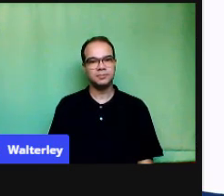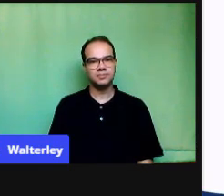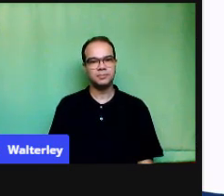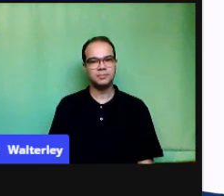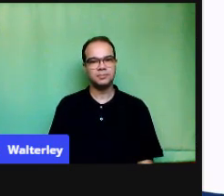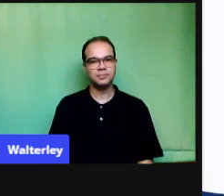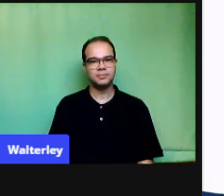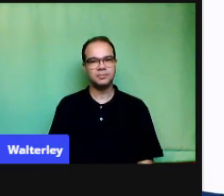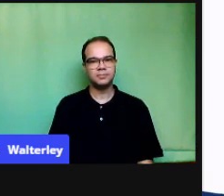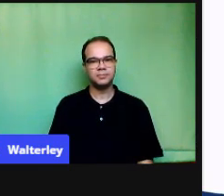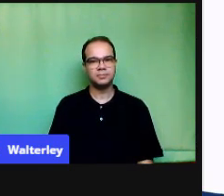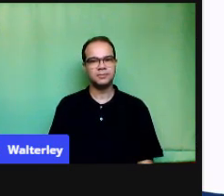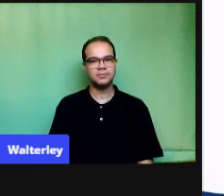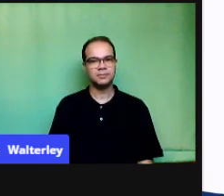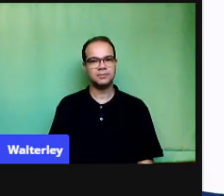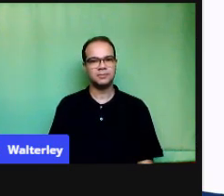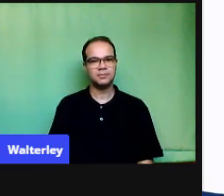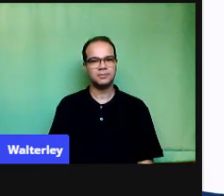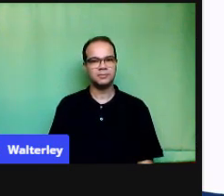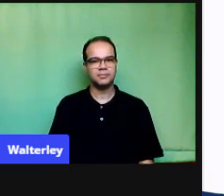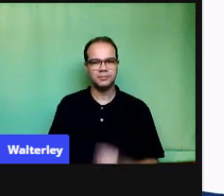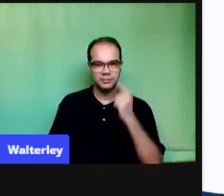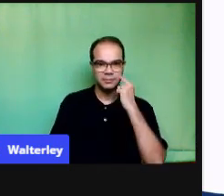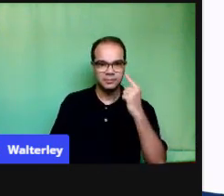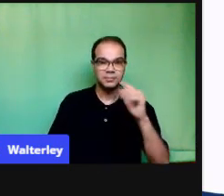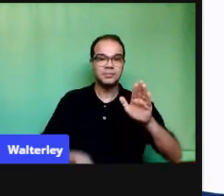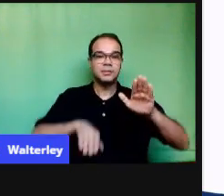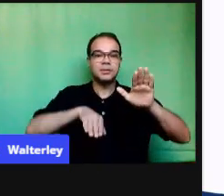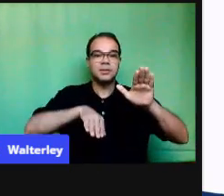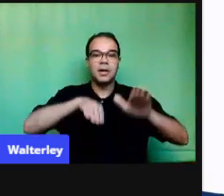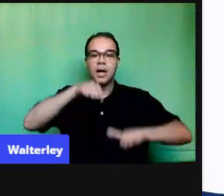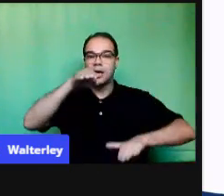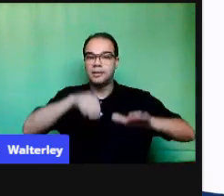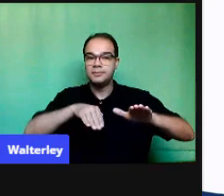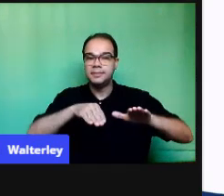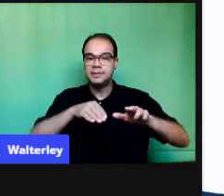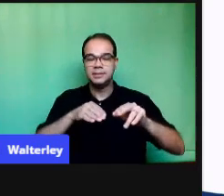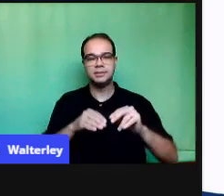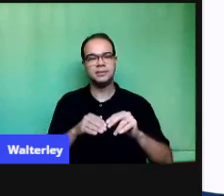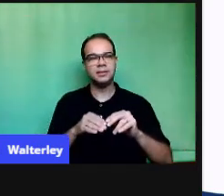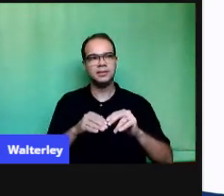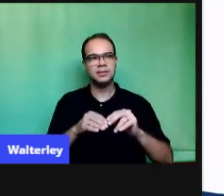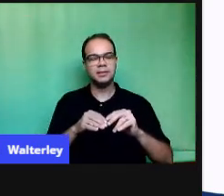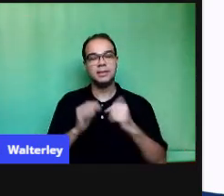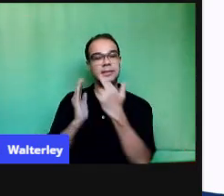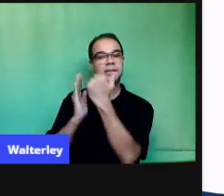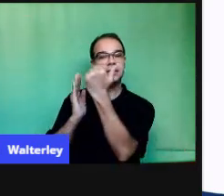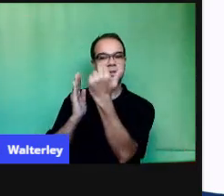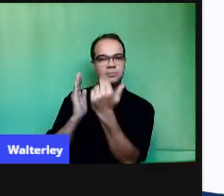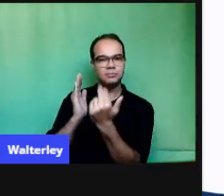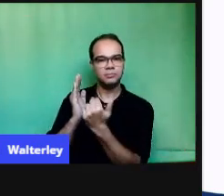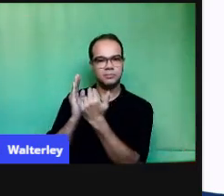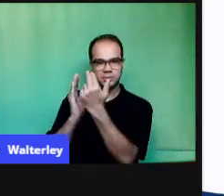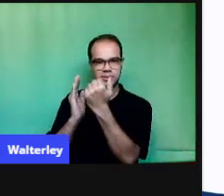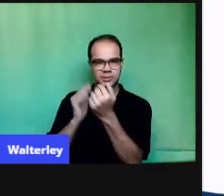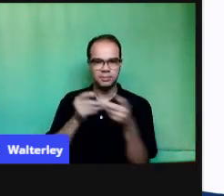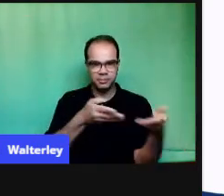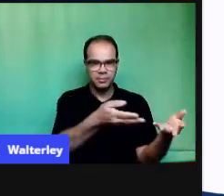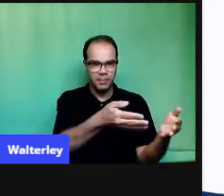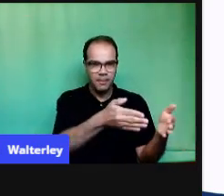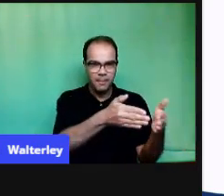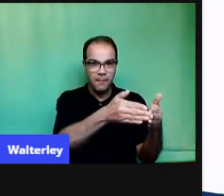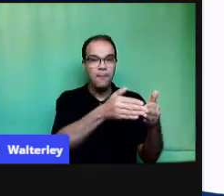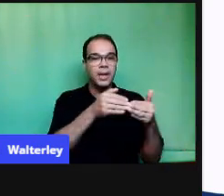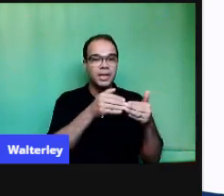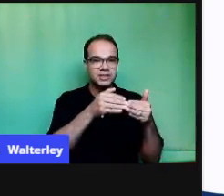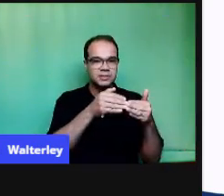infantis, nos desenhos, quando vocês trabalharem crianças, né, com desenhos sobre bem-estar animal, fiquem de